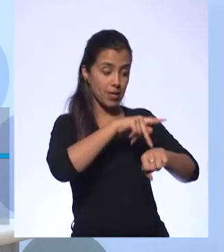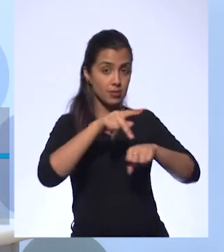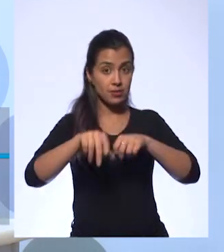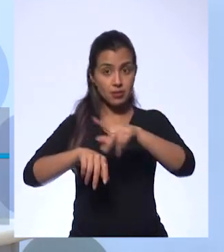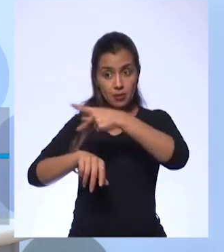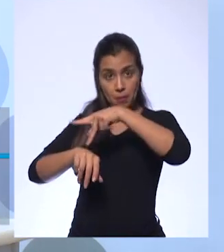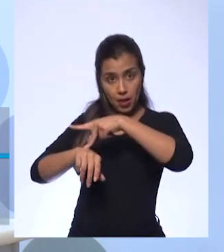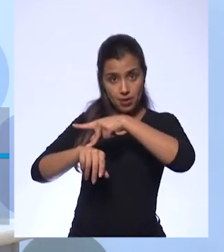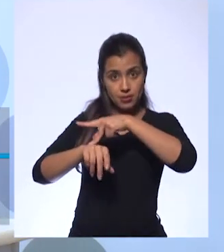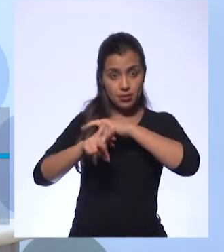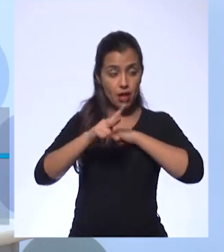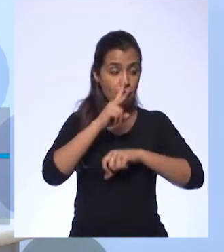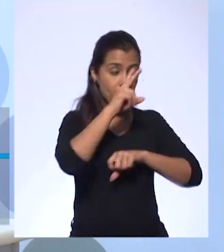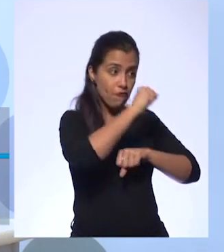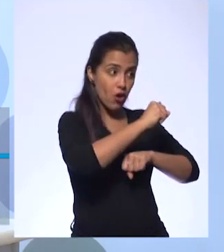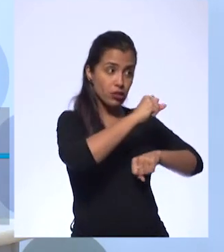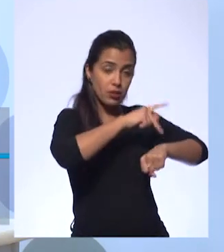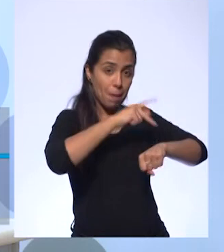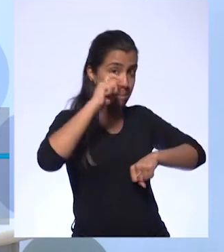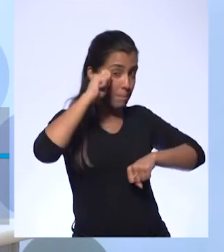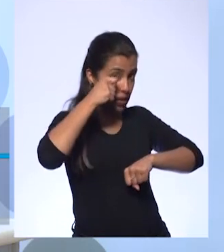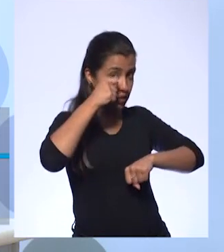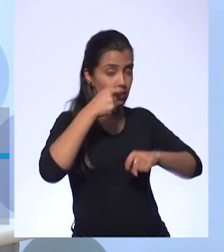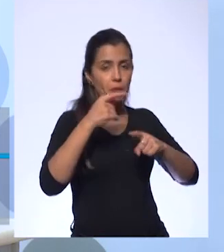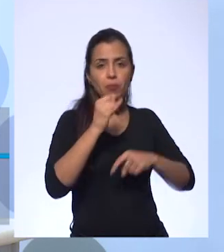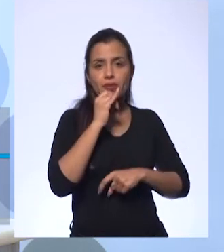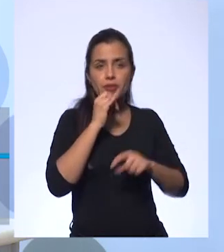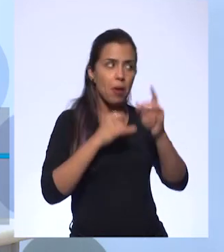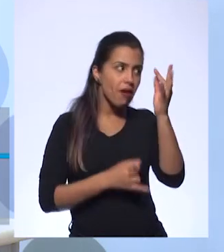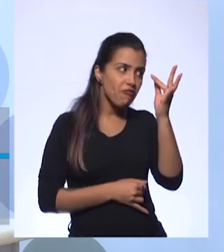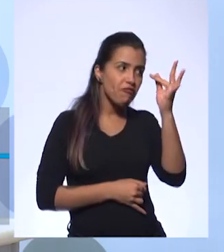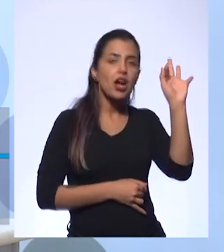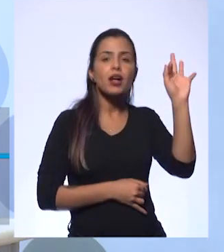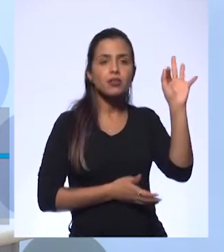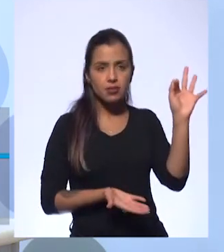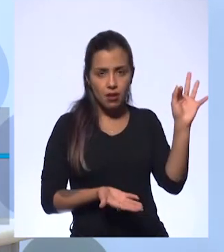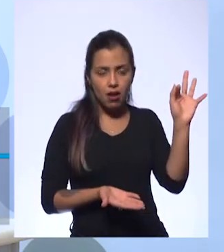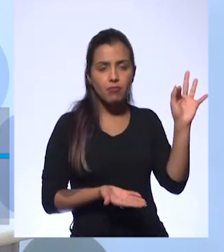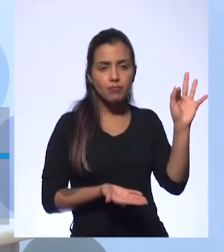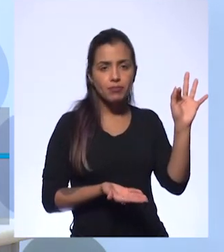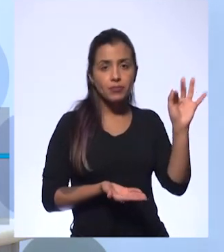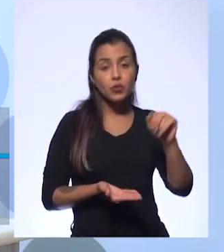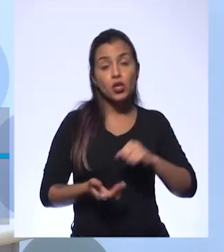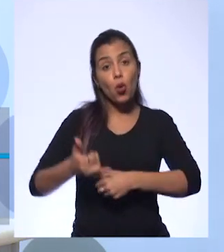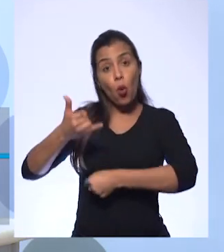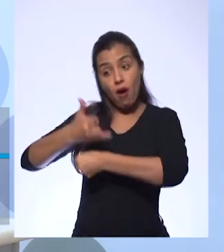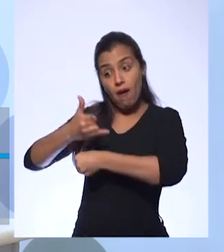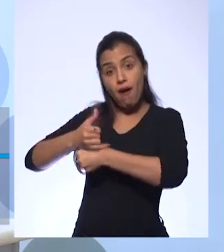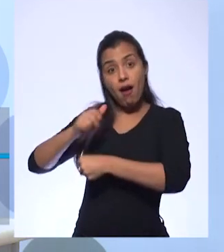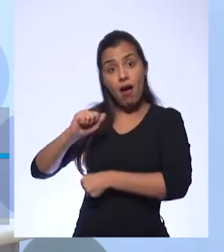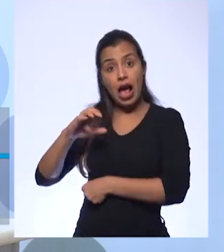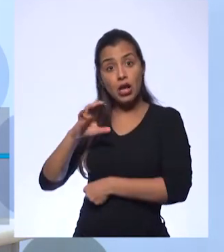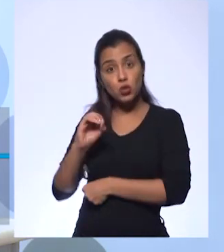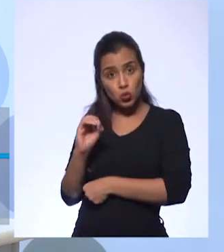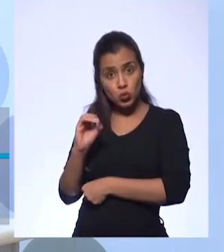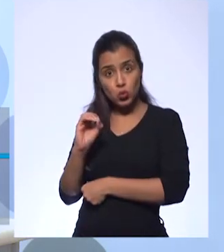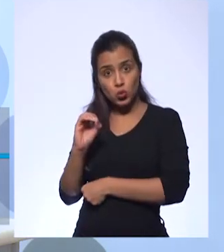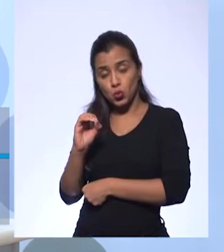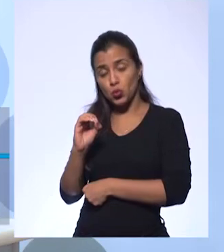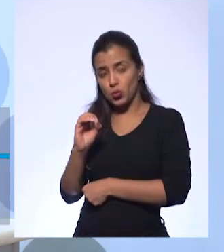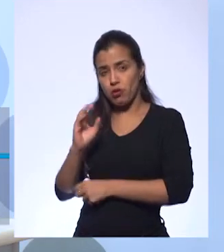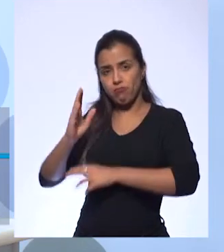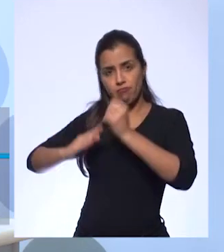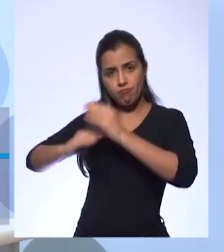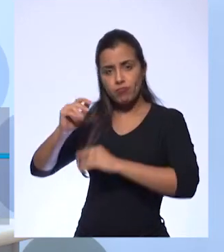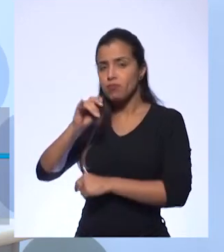produziam carvão, né, por exemplo, a França, com suas regiões de Alsácia e Lorena, né, e o aço, né, produzido aí principalmente com